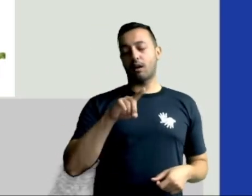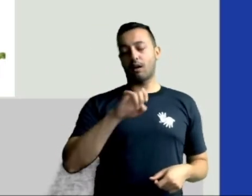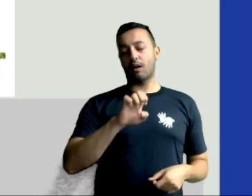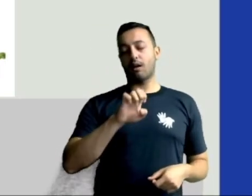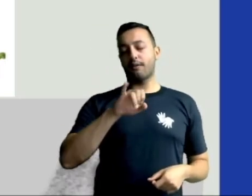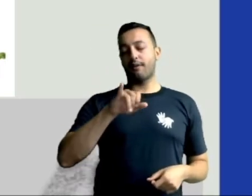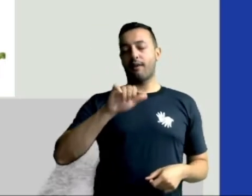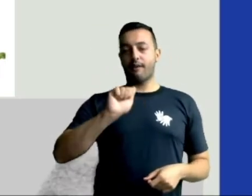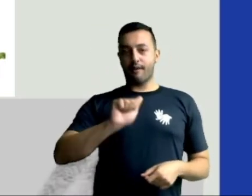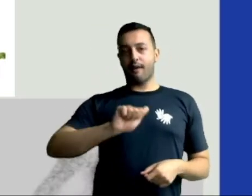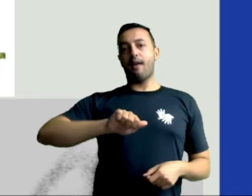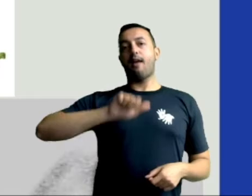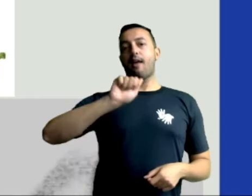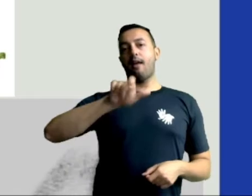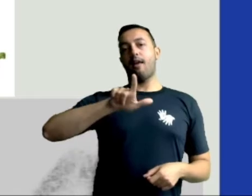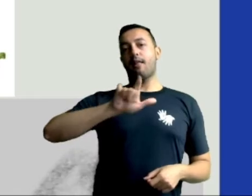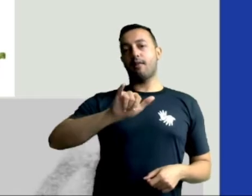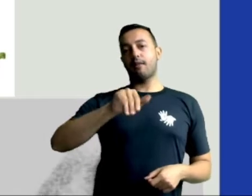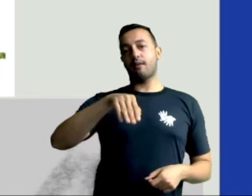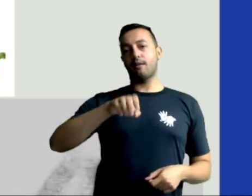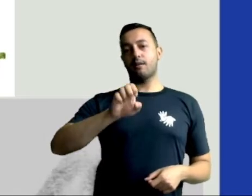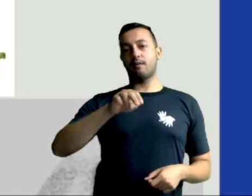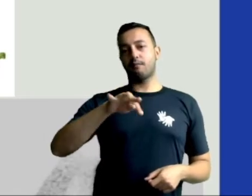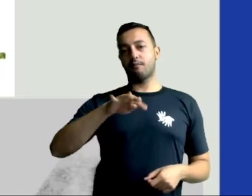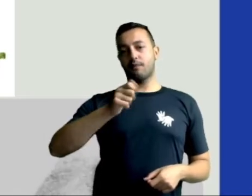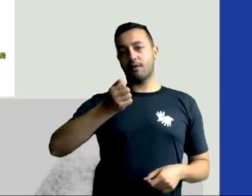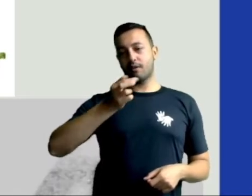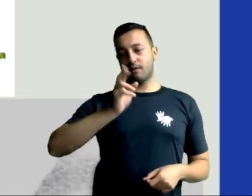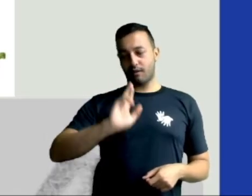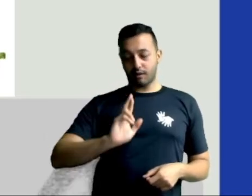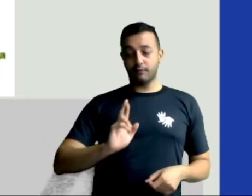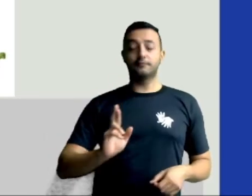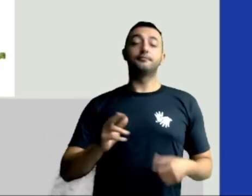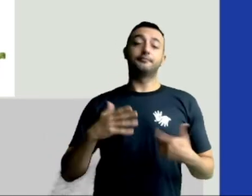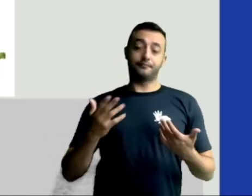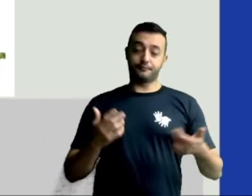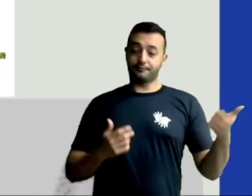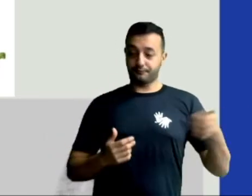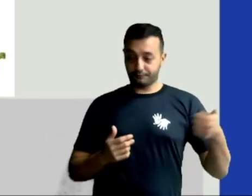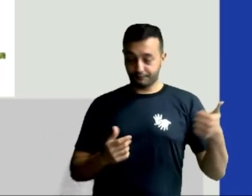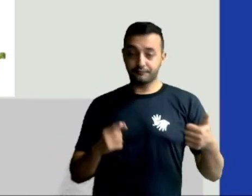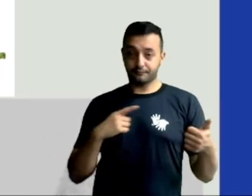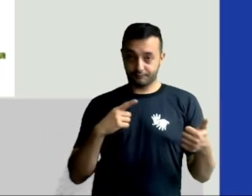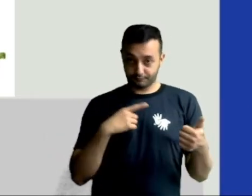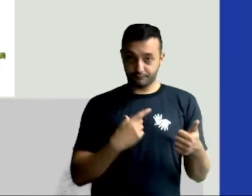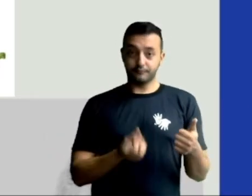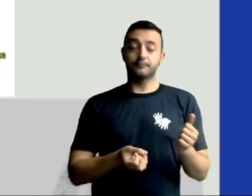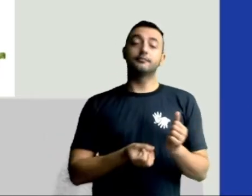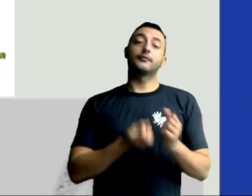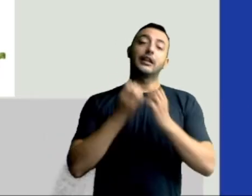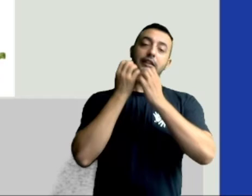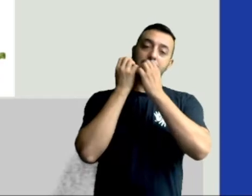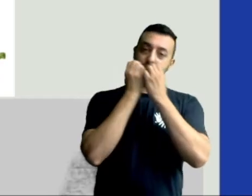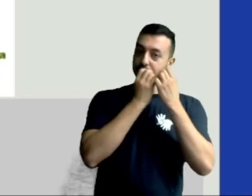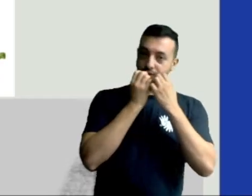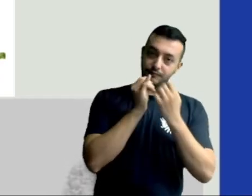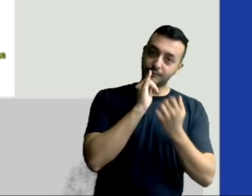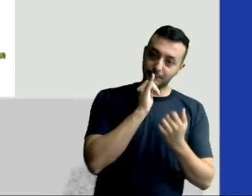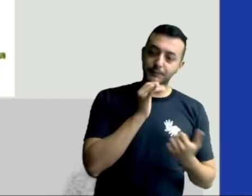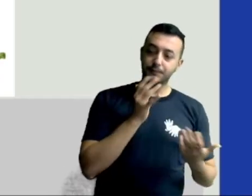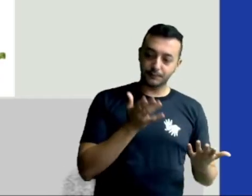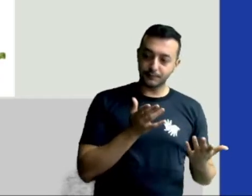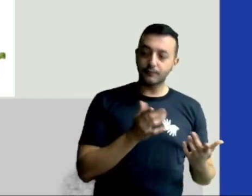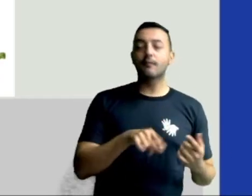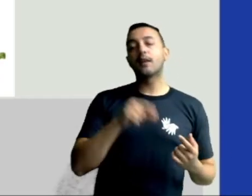Isso mesmo, tá? Olha aí essa cadeia alimentar. Primeiro a gente tem aí uma planta, né, um vegetal, que é um ser vivo, como o milho, por exemplo.